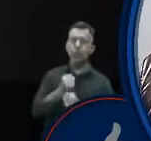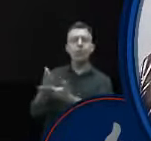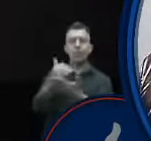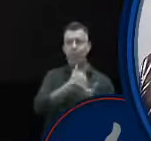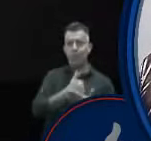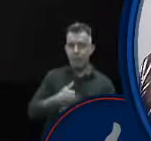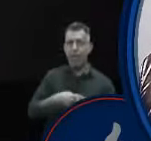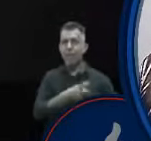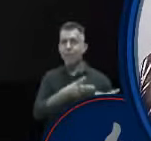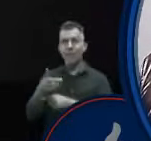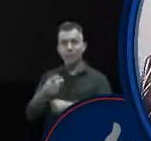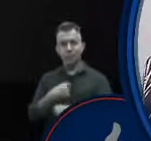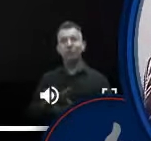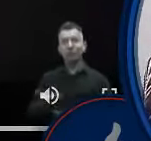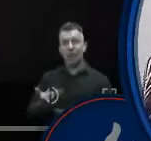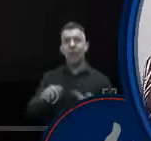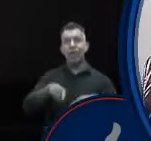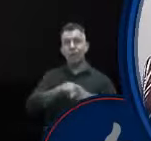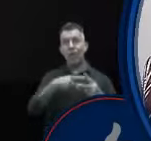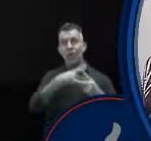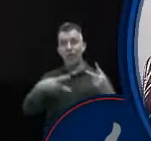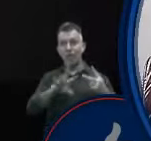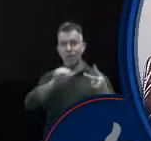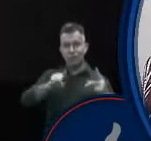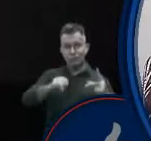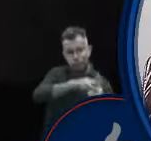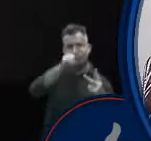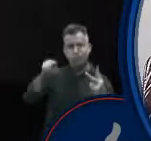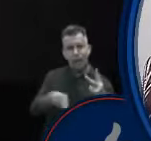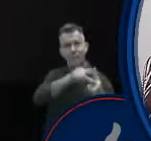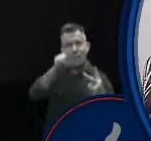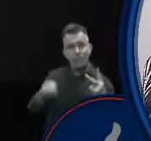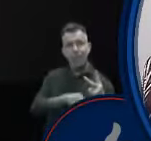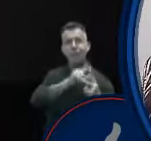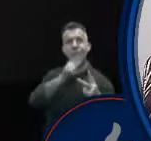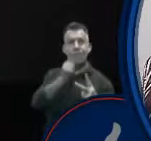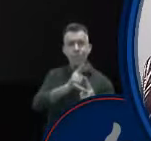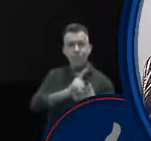mais oferta. E assim a Via vai entrar nesse ciclo virtuoso.